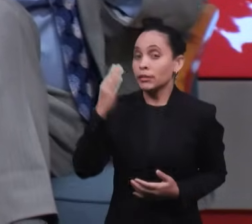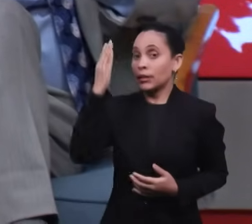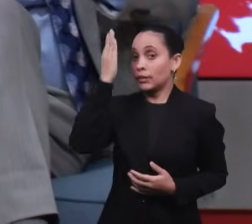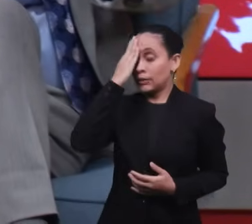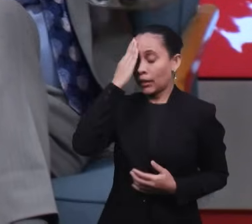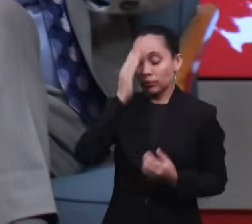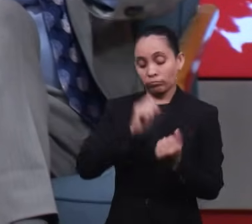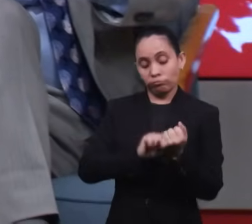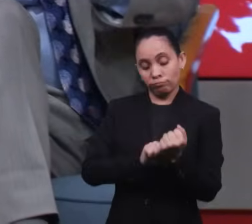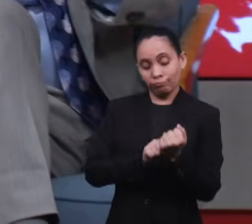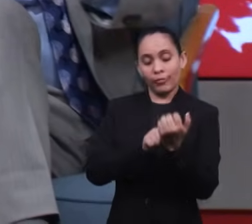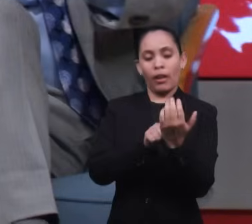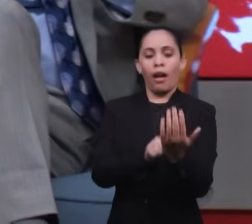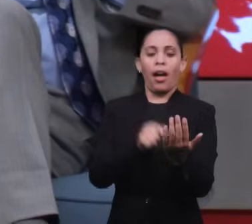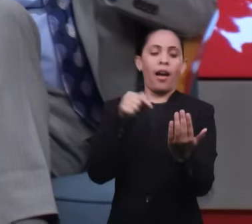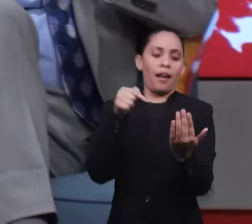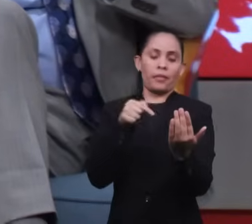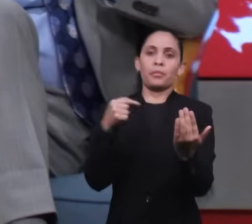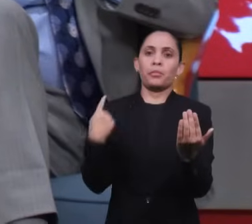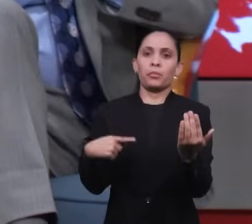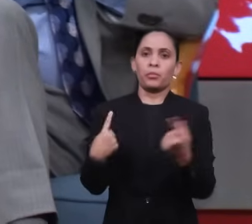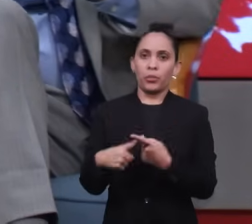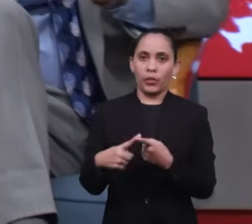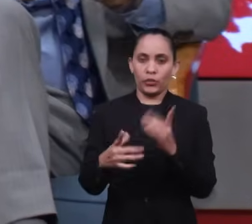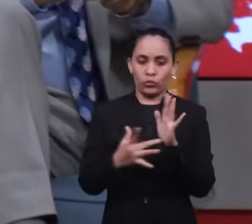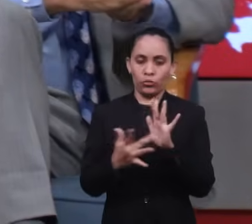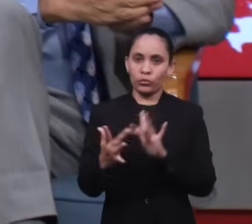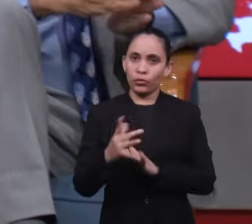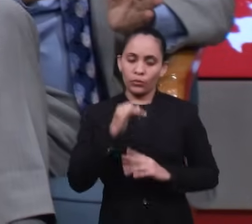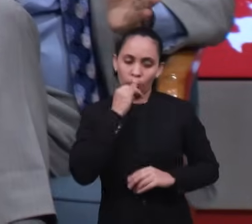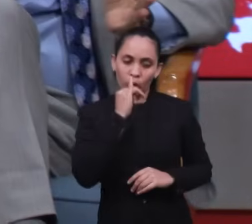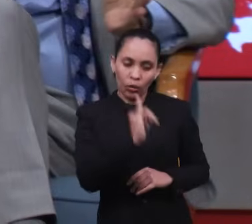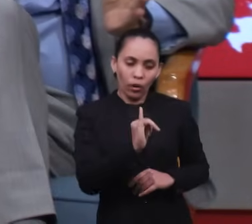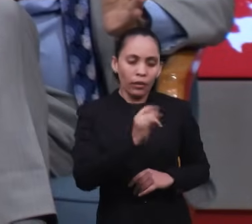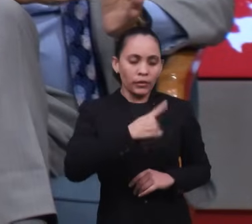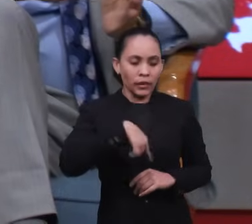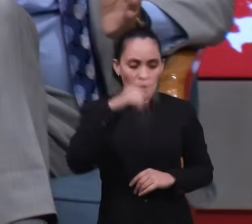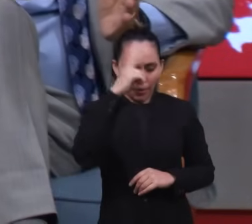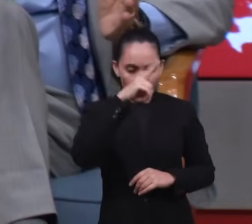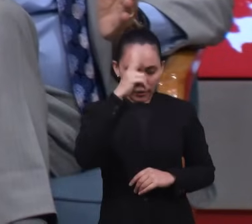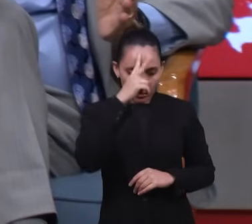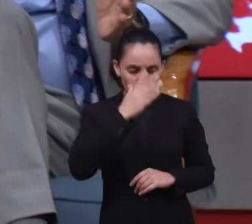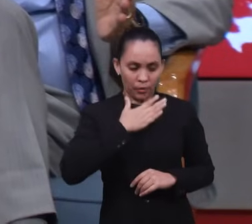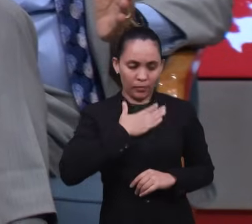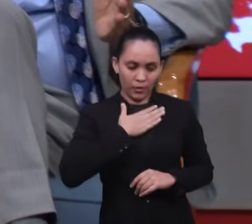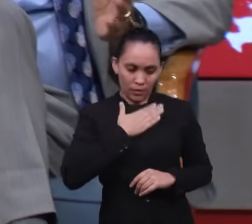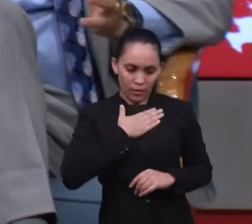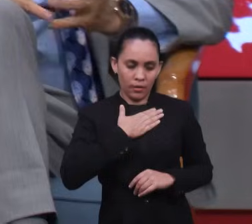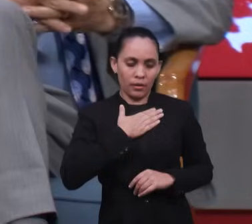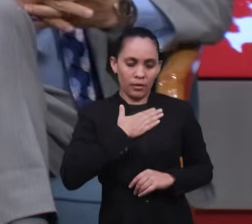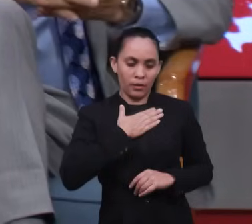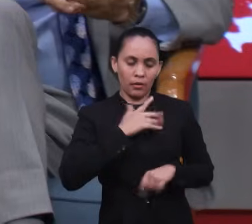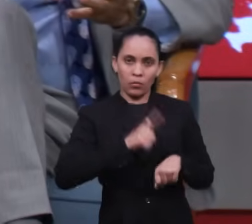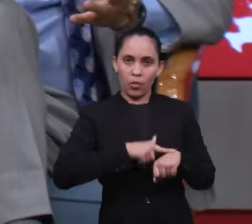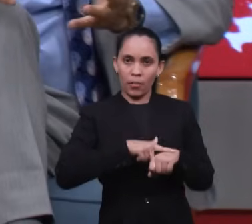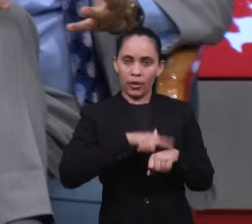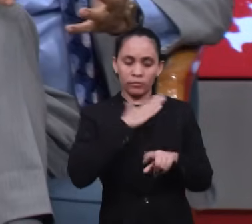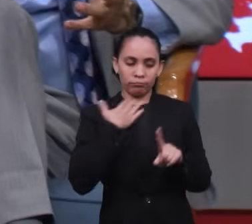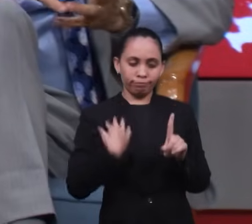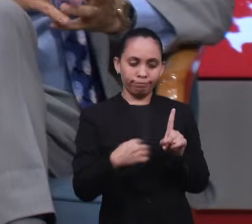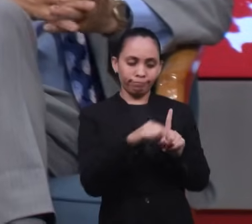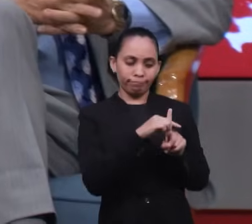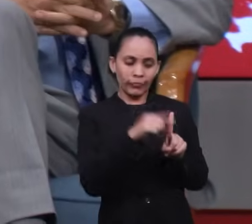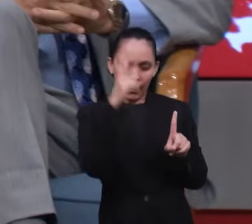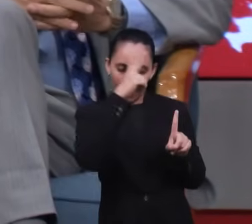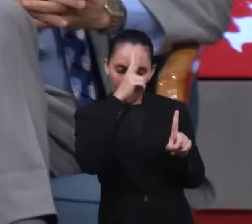conheça, entenda esse segredo, esse mistério. Porque Jesus diz, fazei isto em memória de mim. Então, por que Jesus